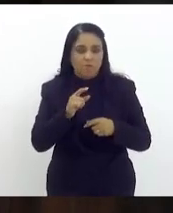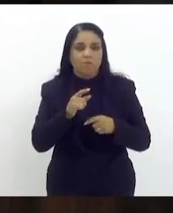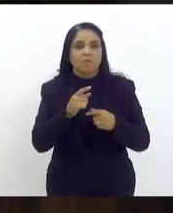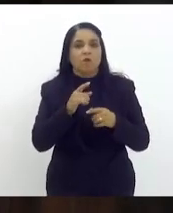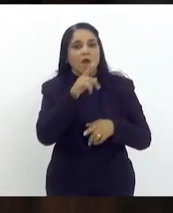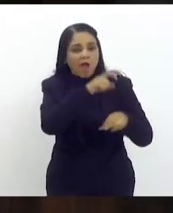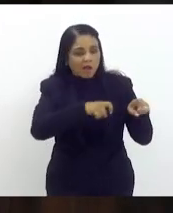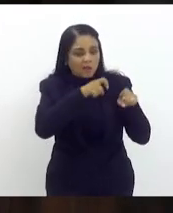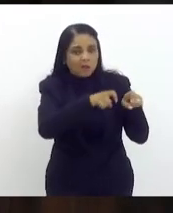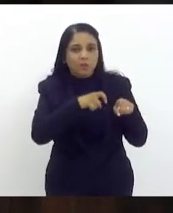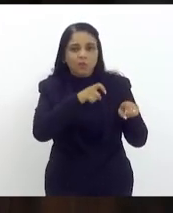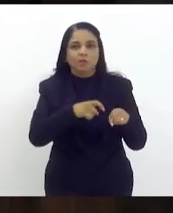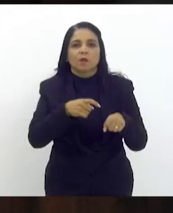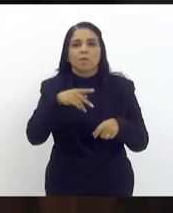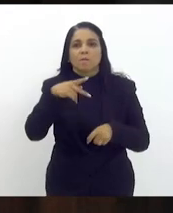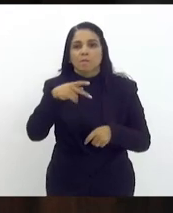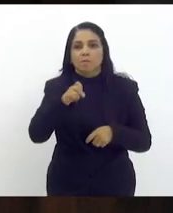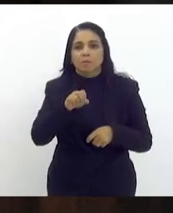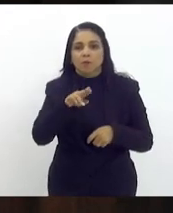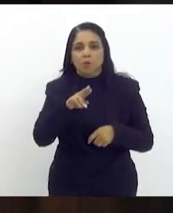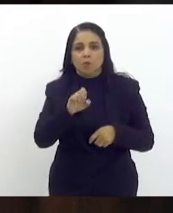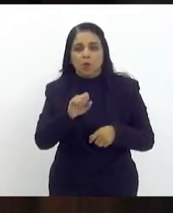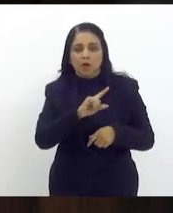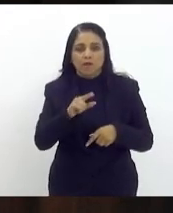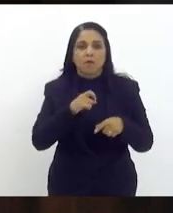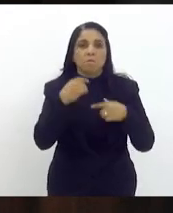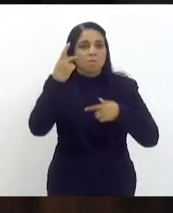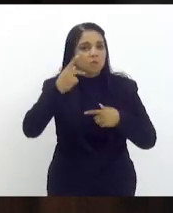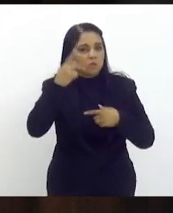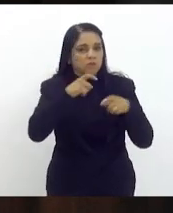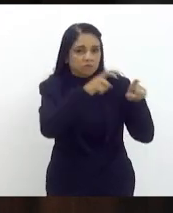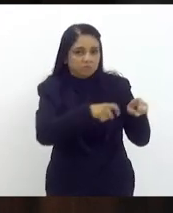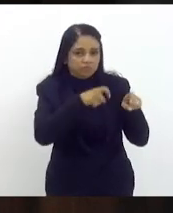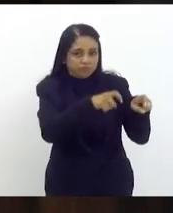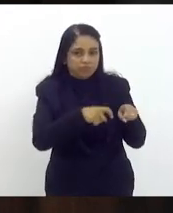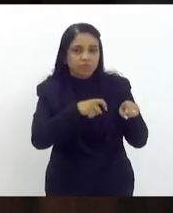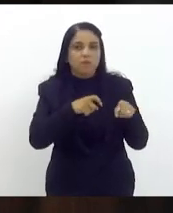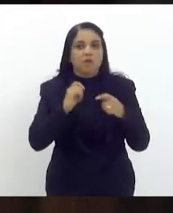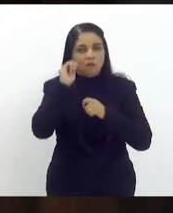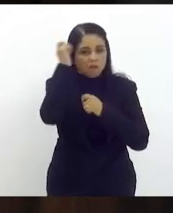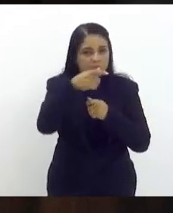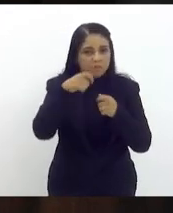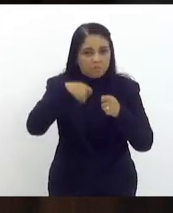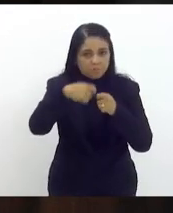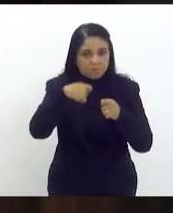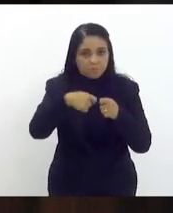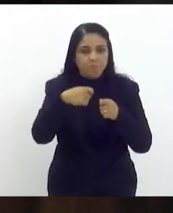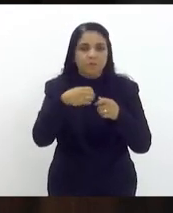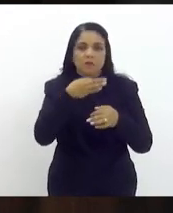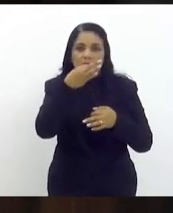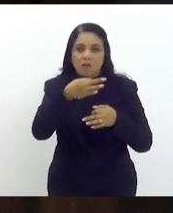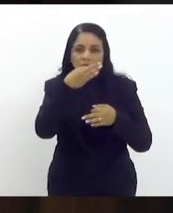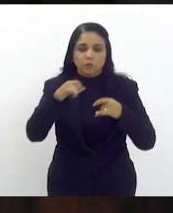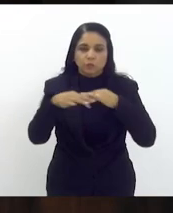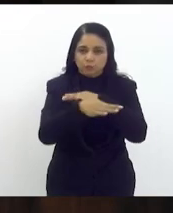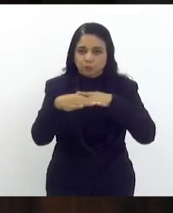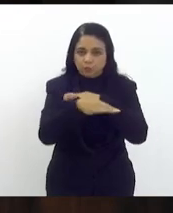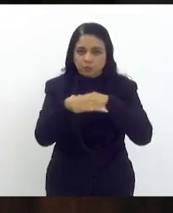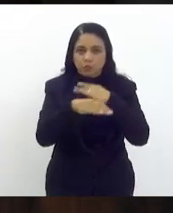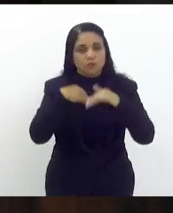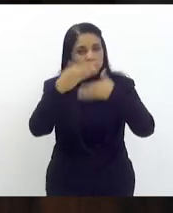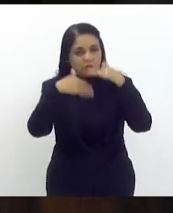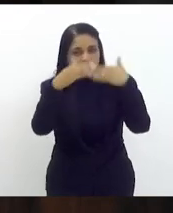agricultura pecuária e políticas rural agrária e pesqueira e assuntos municipais e